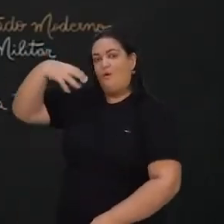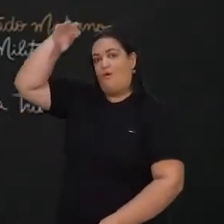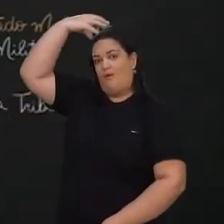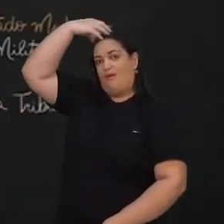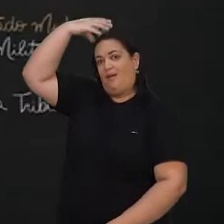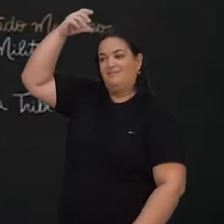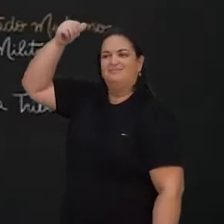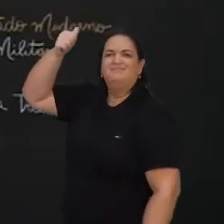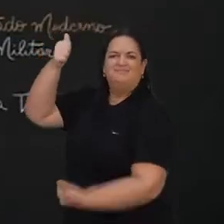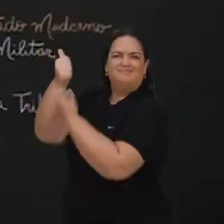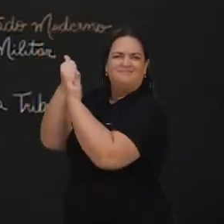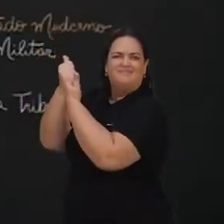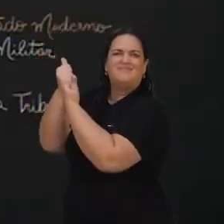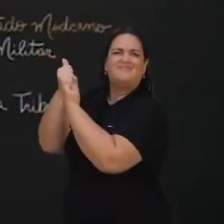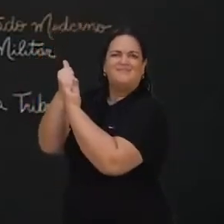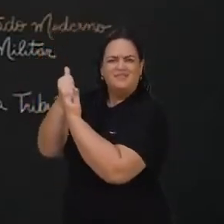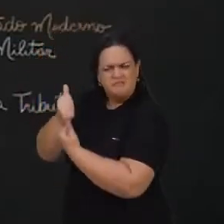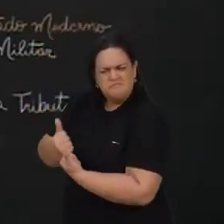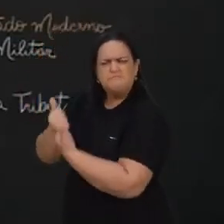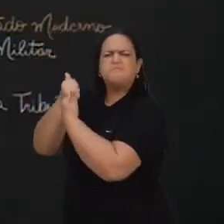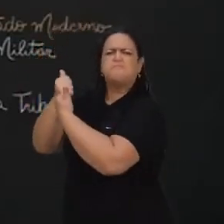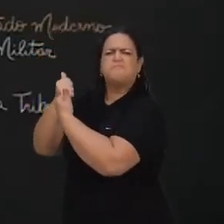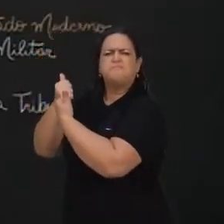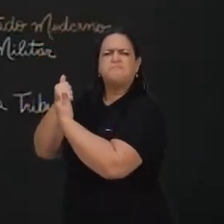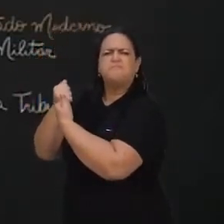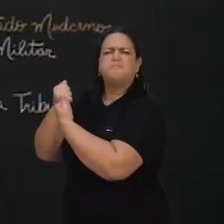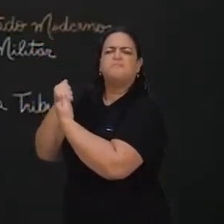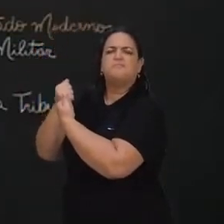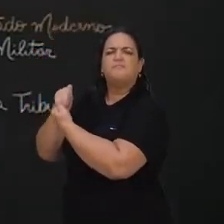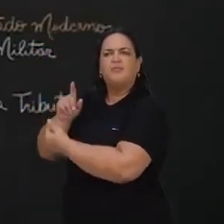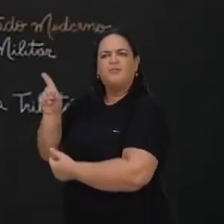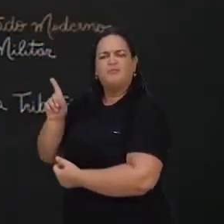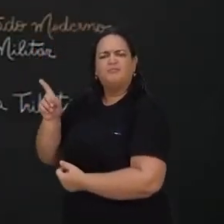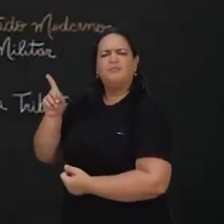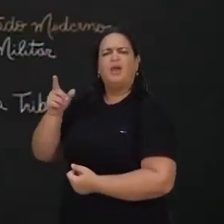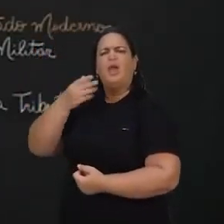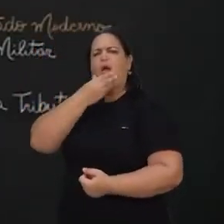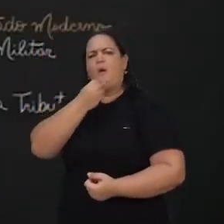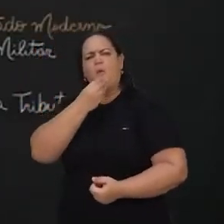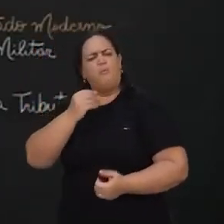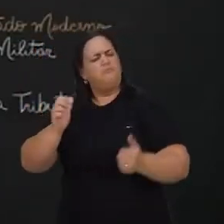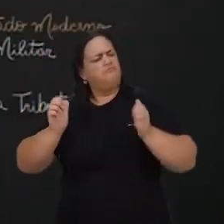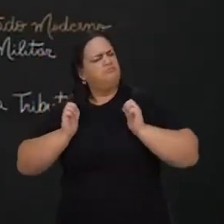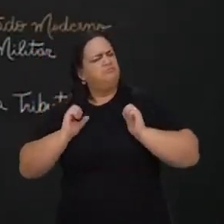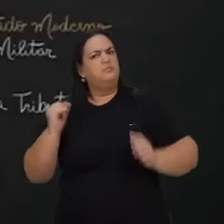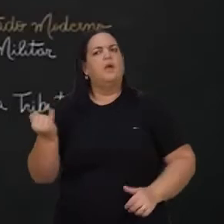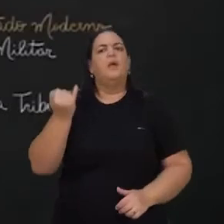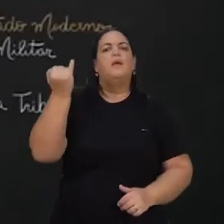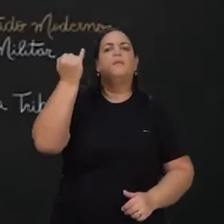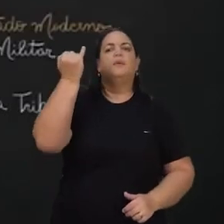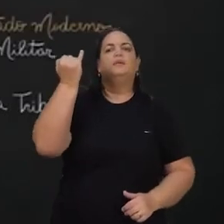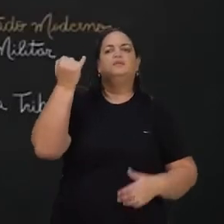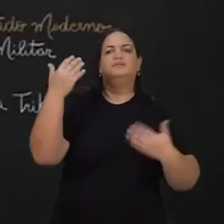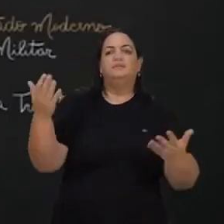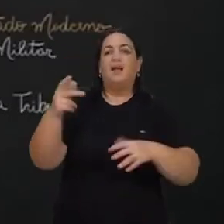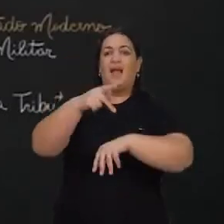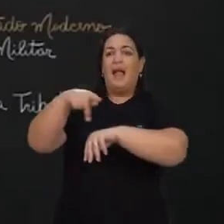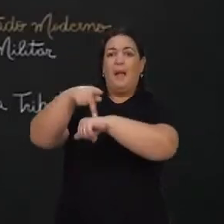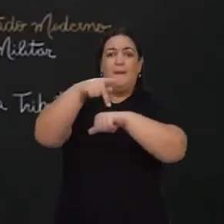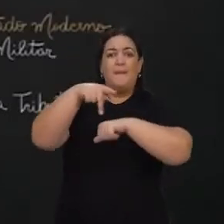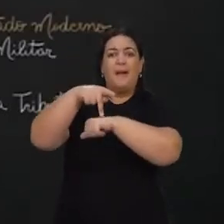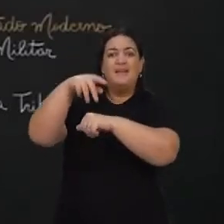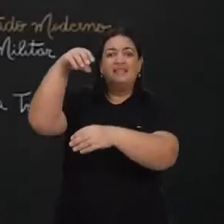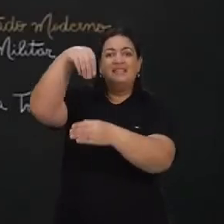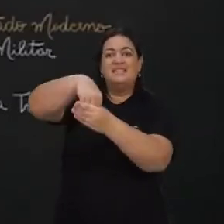essa coroa aqui simbolizando o poder do rei. O rei era um nobre como qualquer outro, mas em vários países da Europa,